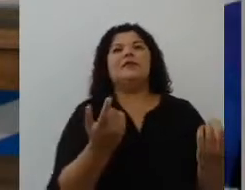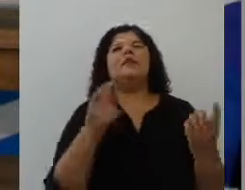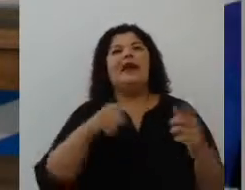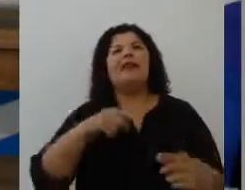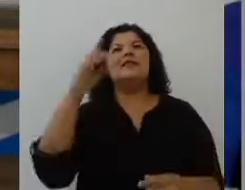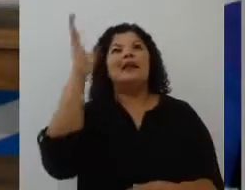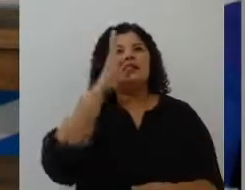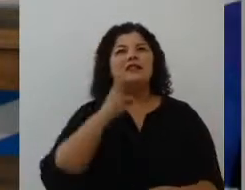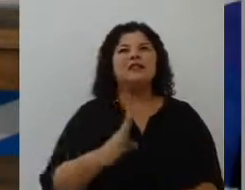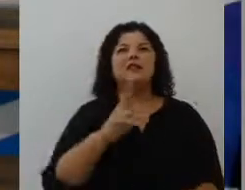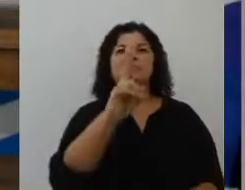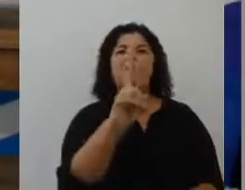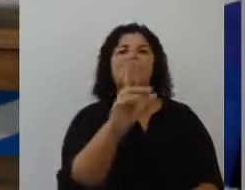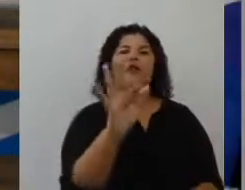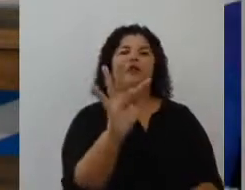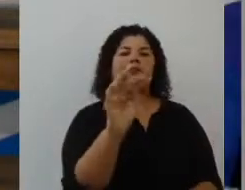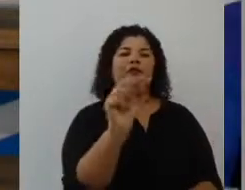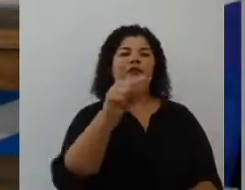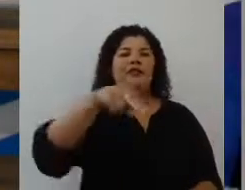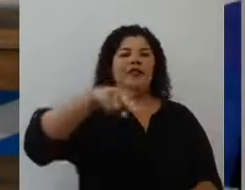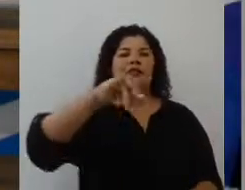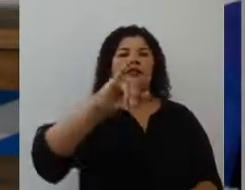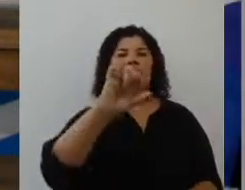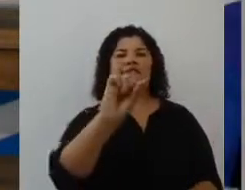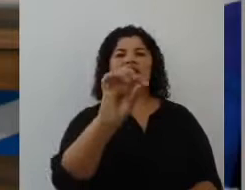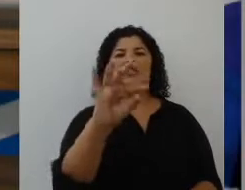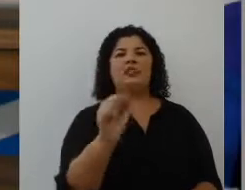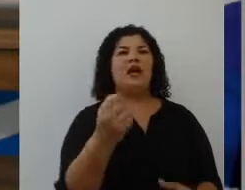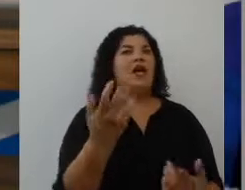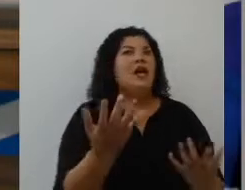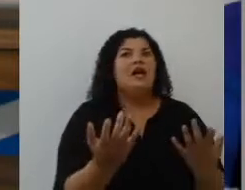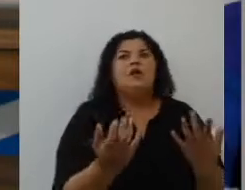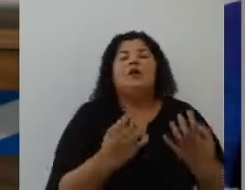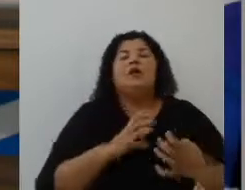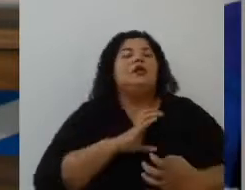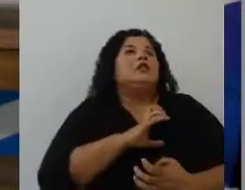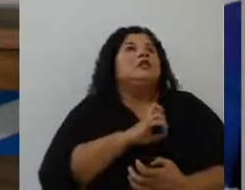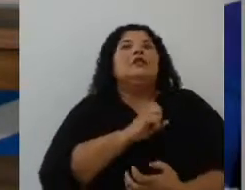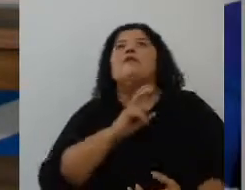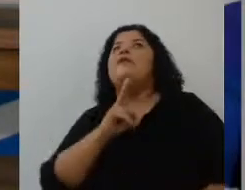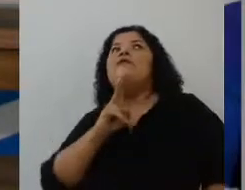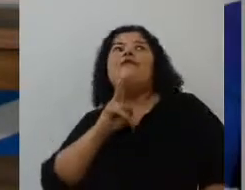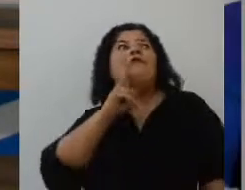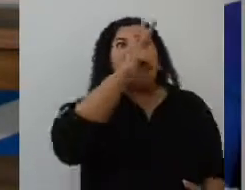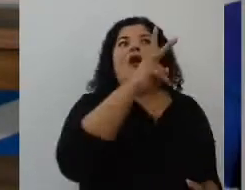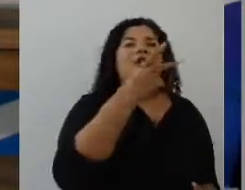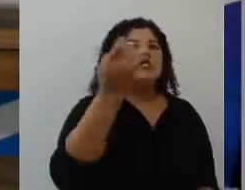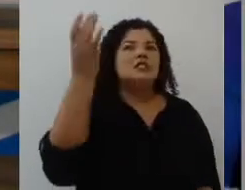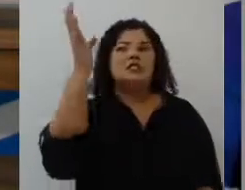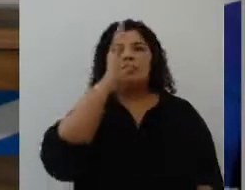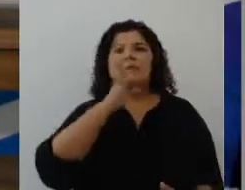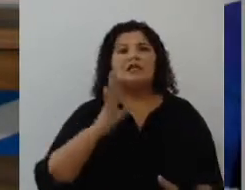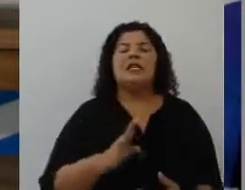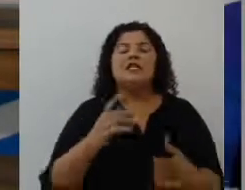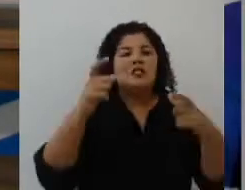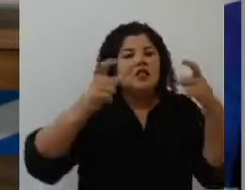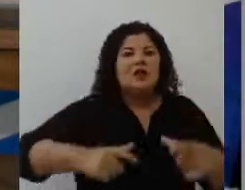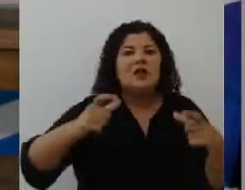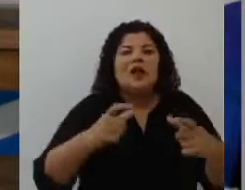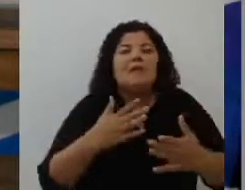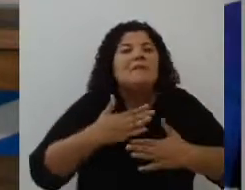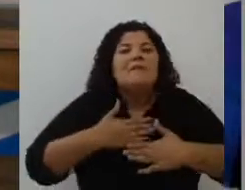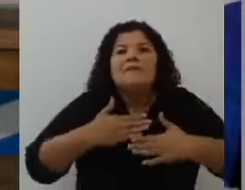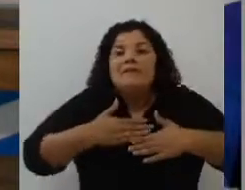ufanista, lembrem-se, é o amor exagerado à pátria, é o amor exagerado àquele lugar de origem,